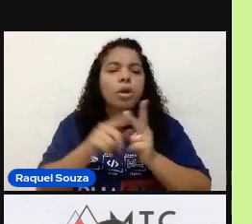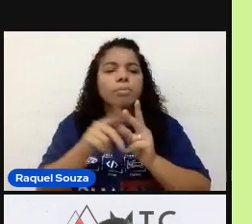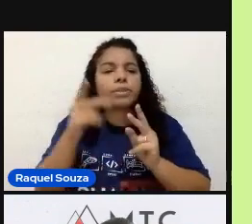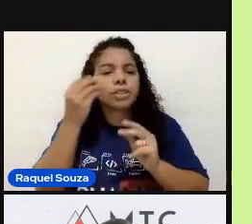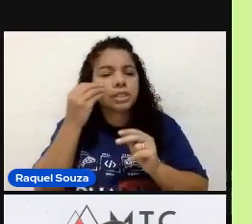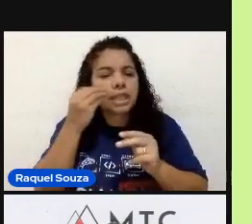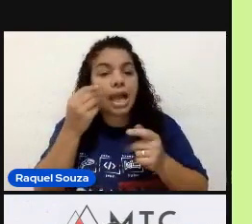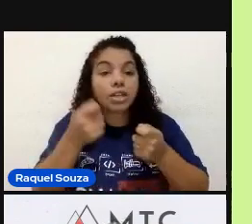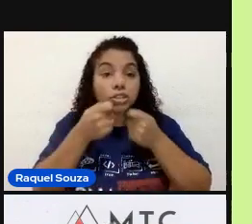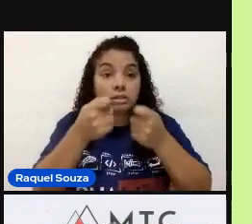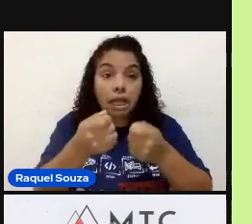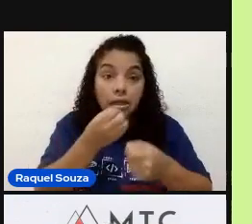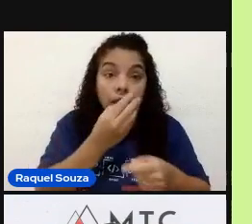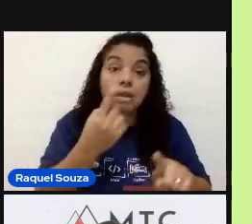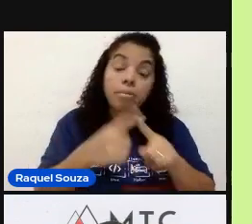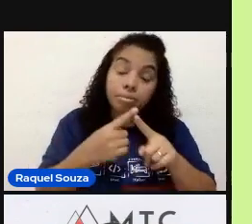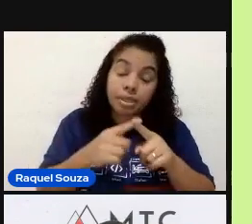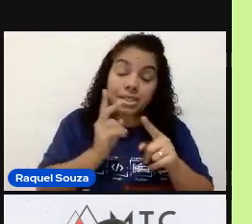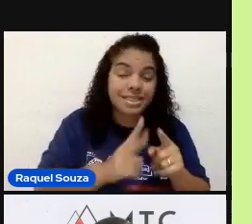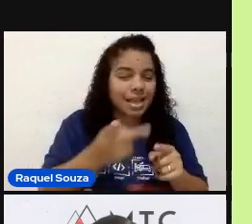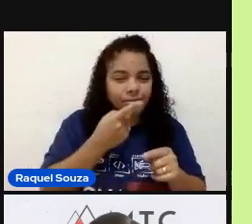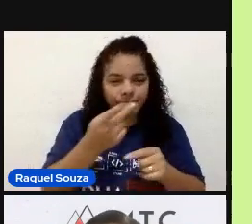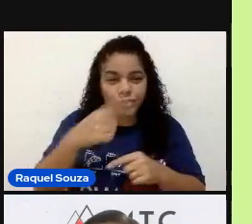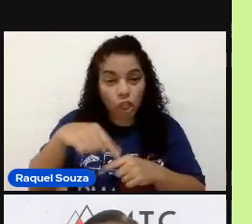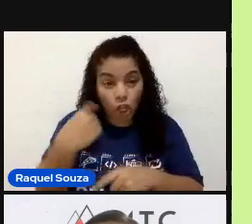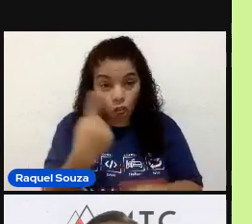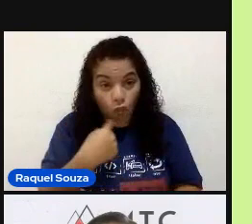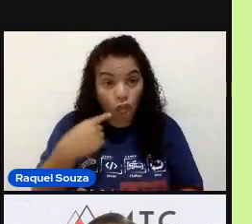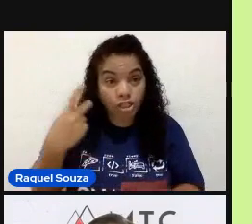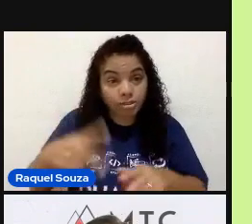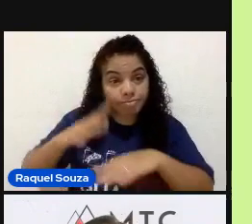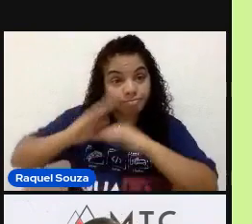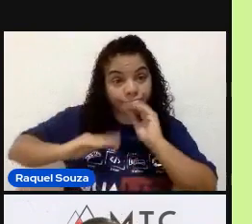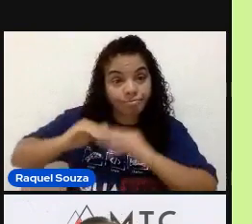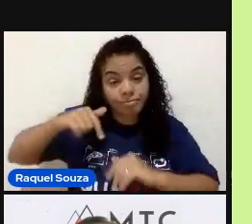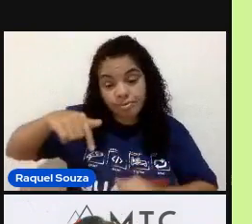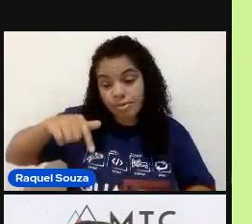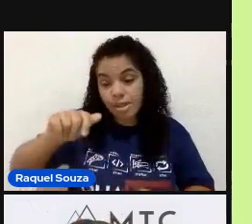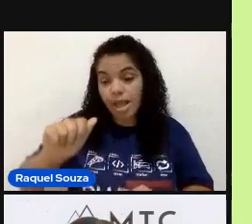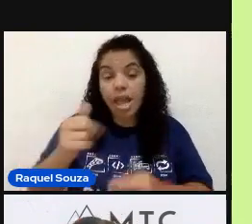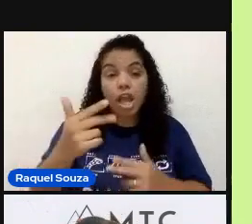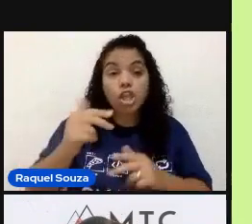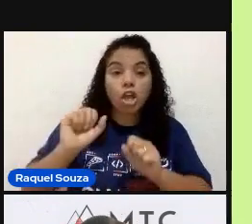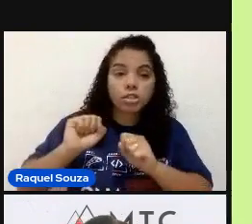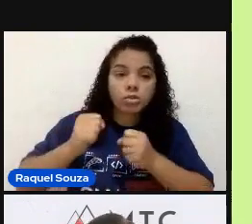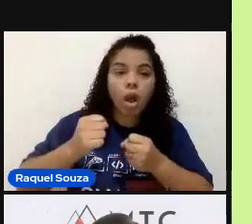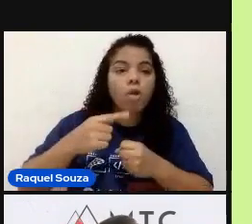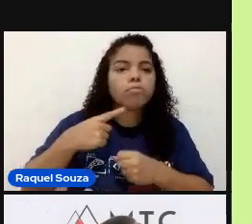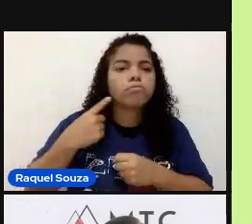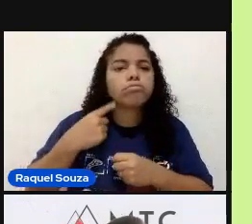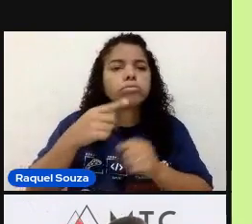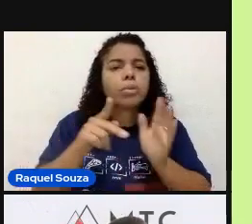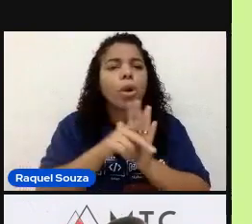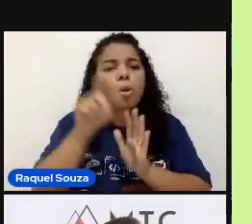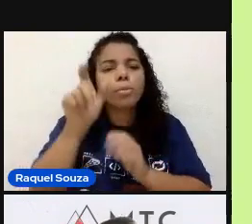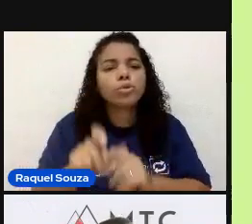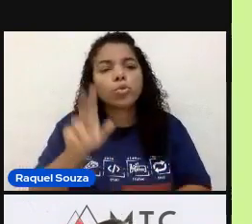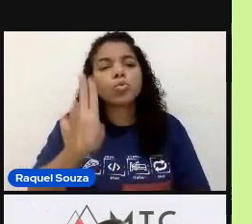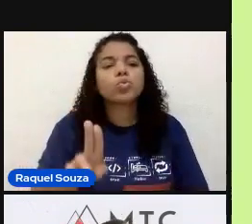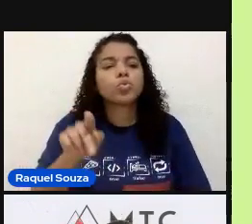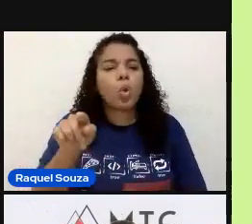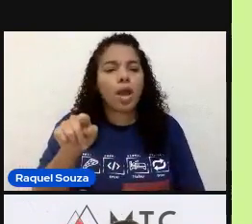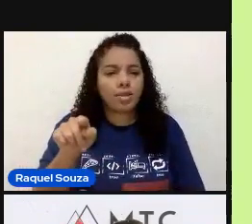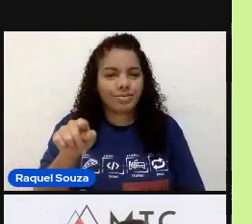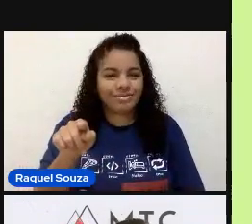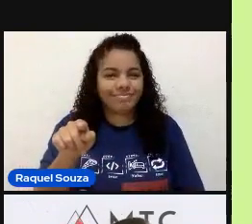boas, porque eu sempre falo, a gente que é QA, a gente é advogado do usuário. Então, se a gente